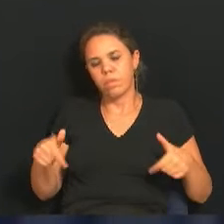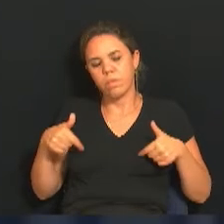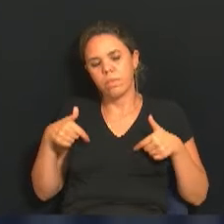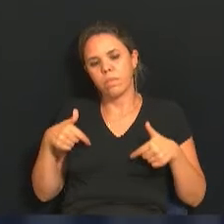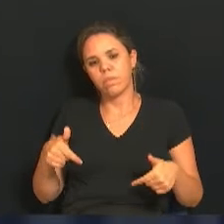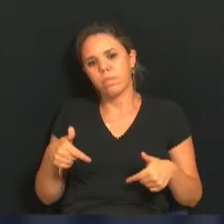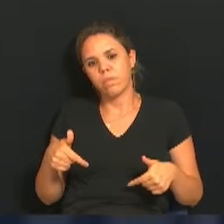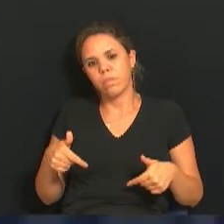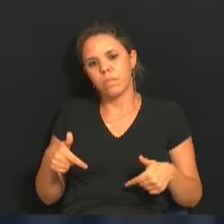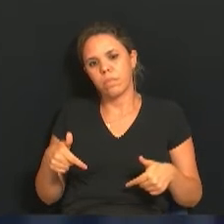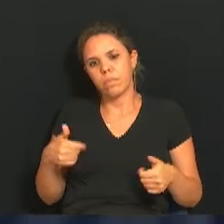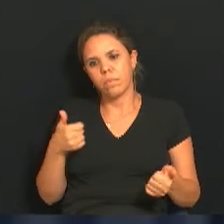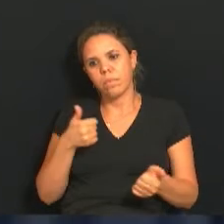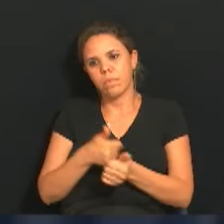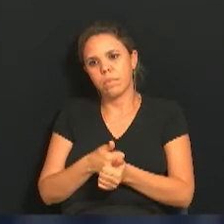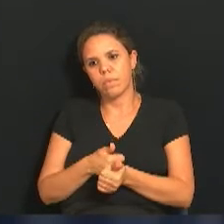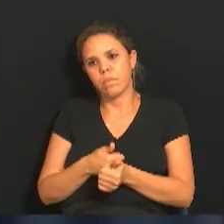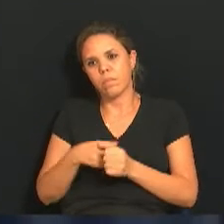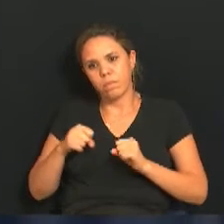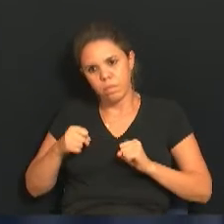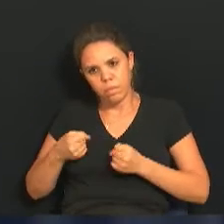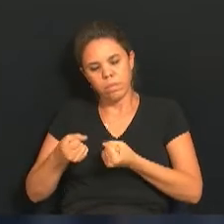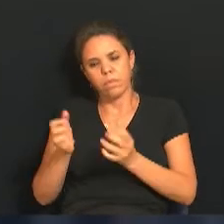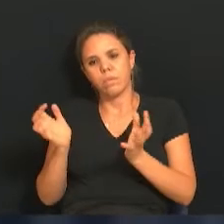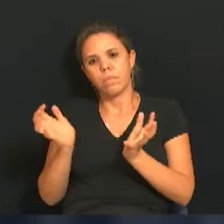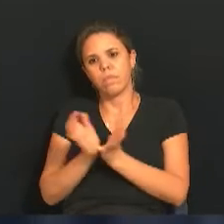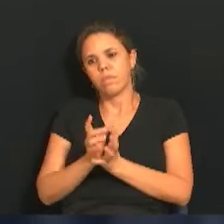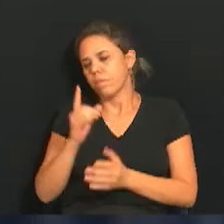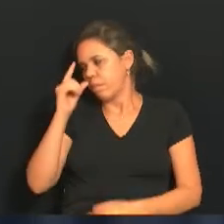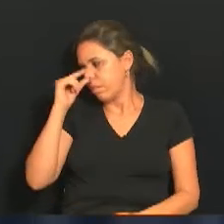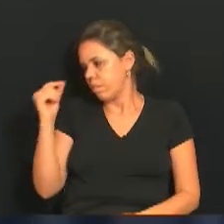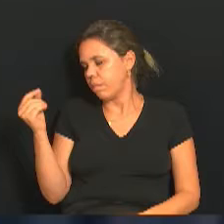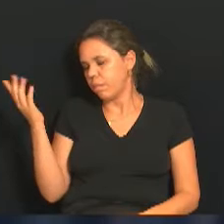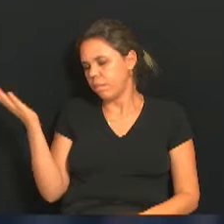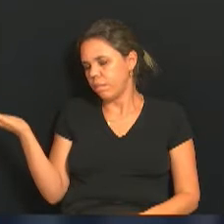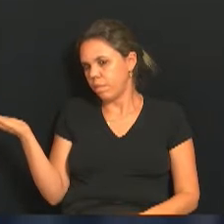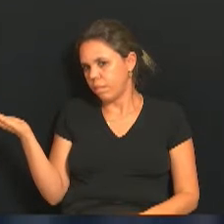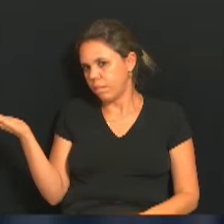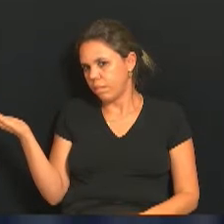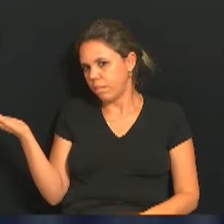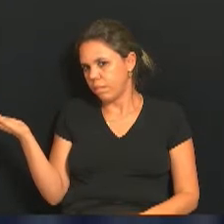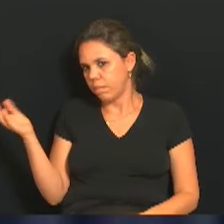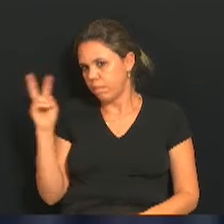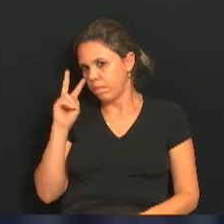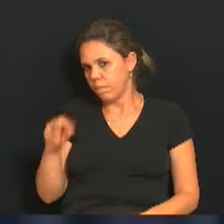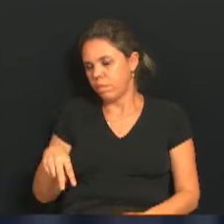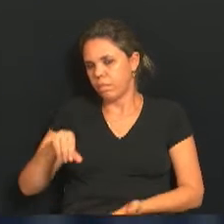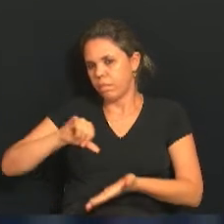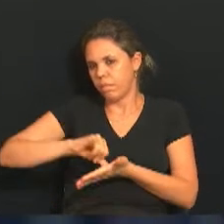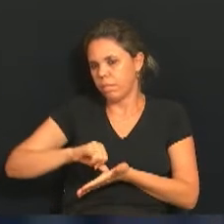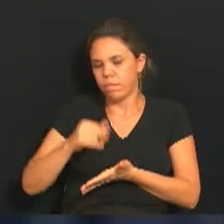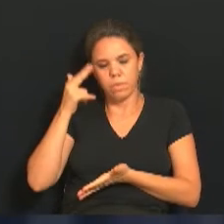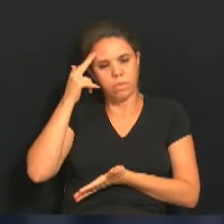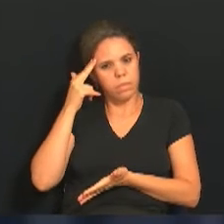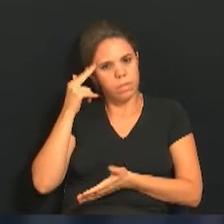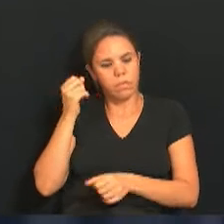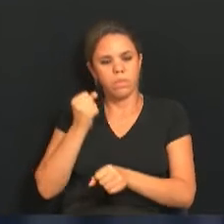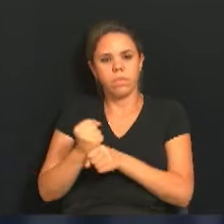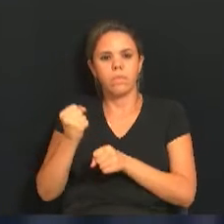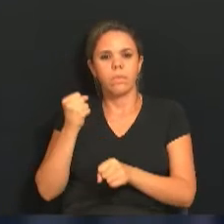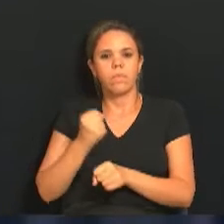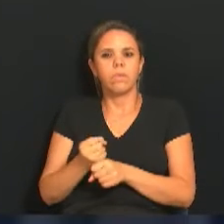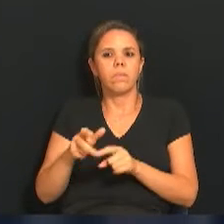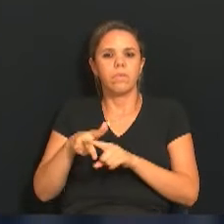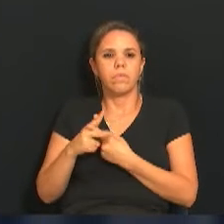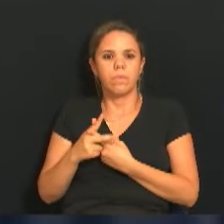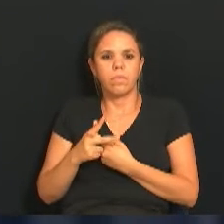e muito em breve, aí, com o esforço da comissão do Arnaldo Salvetti também, de ver esse centro aqui tão sonhado, revitalizado, para